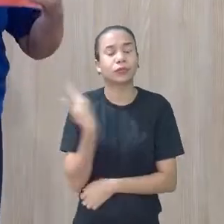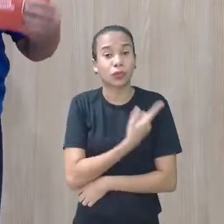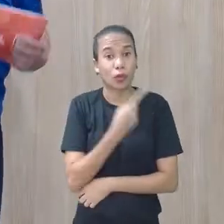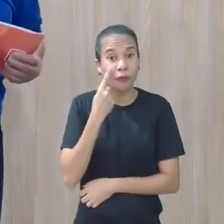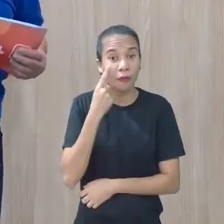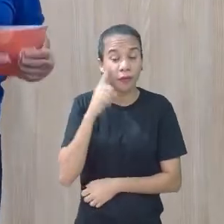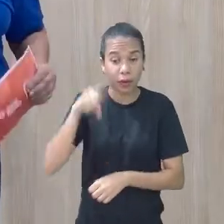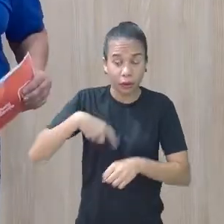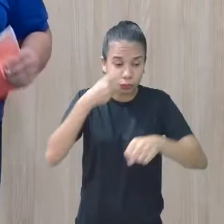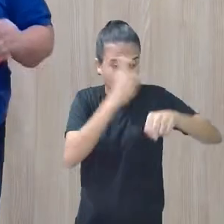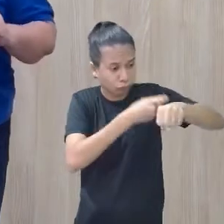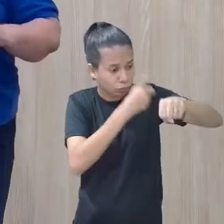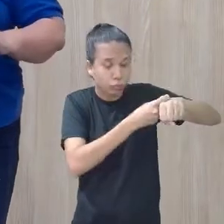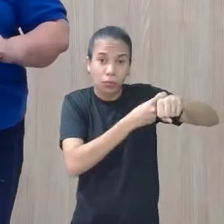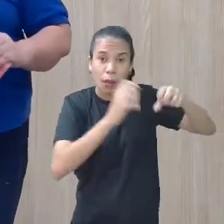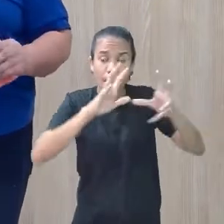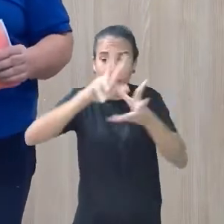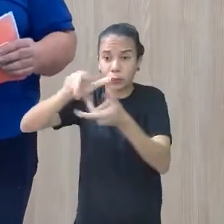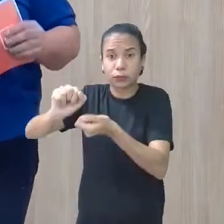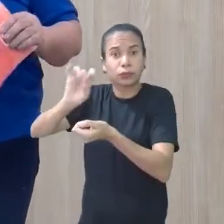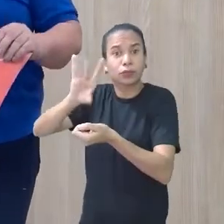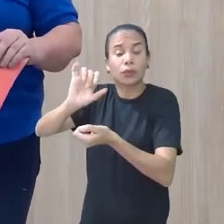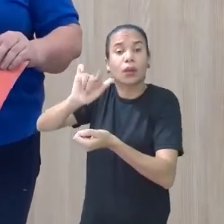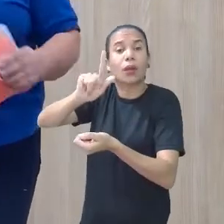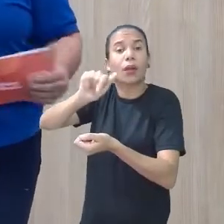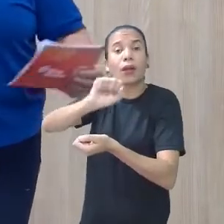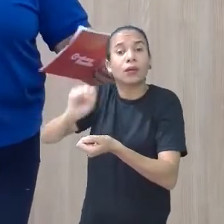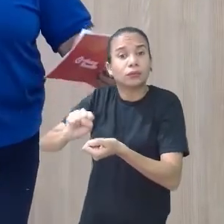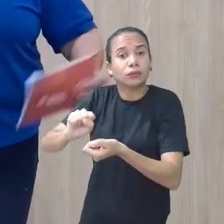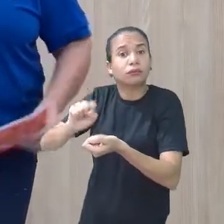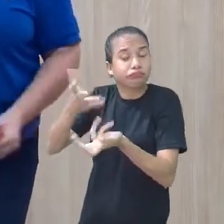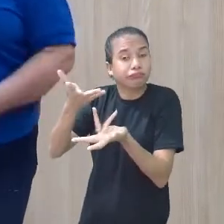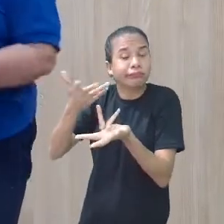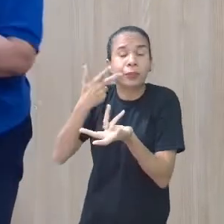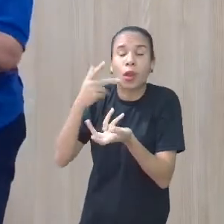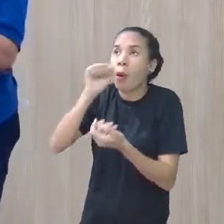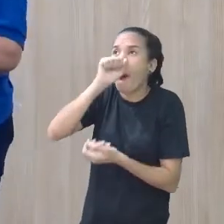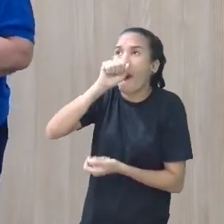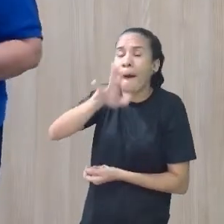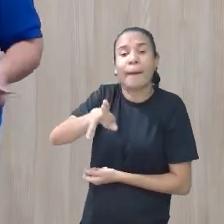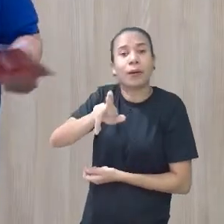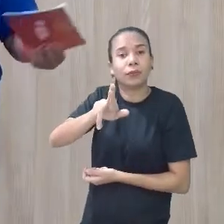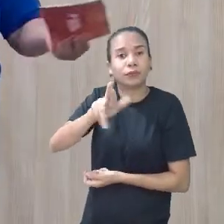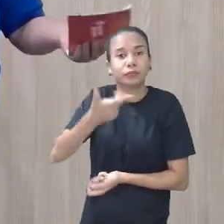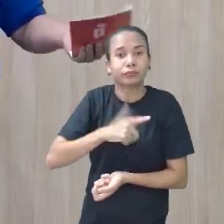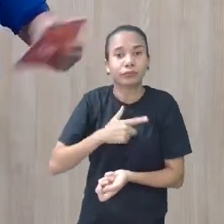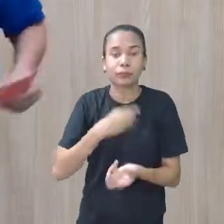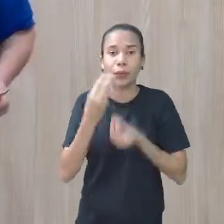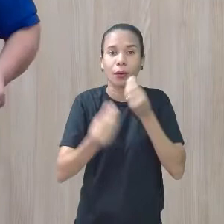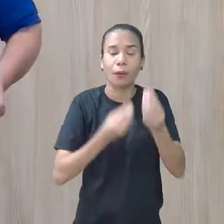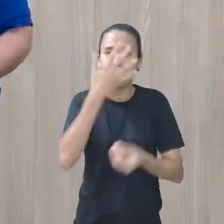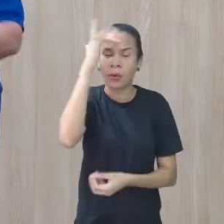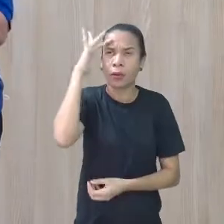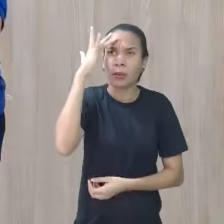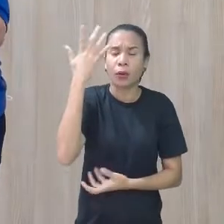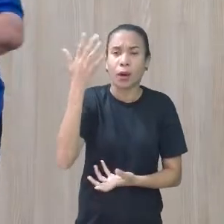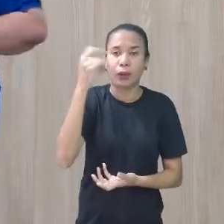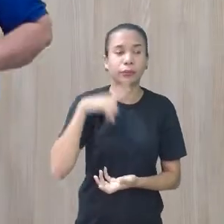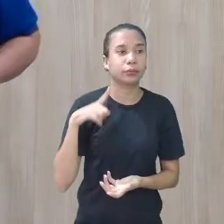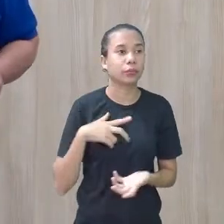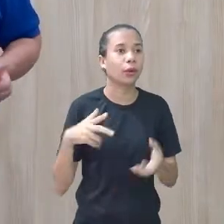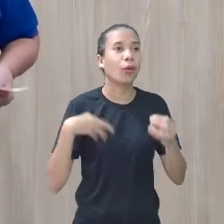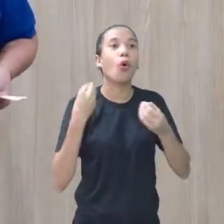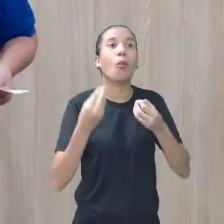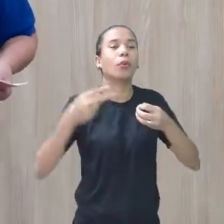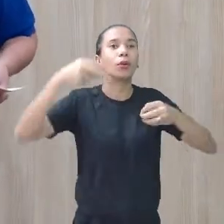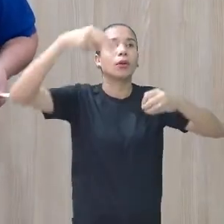que são sólidos, e tem planetas que são gasosos. Lógico que esses planetas gasosos não tem como, né, ninguém